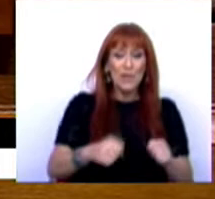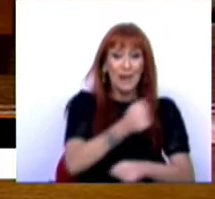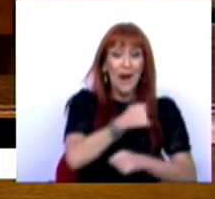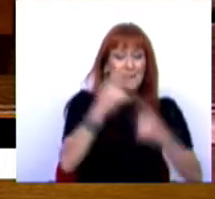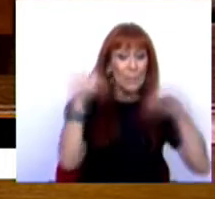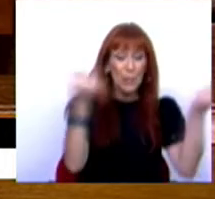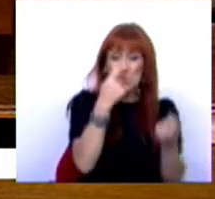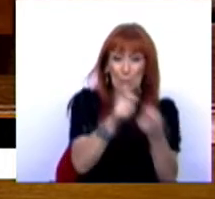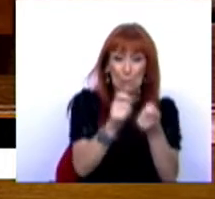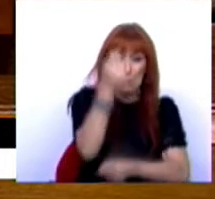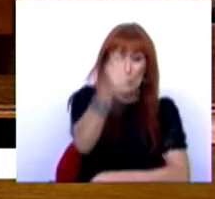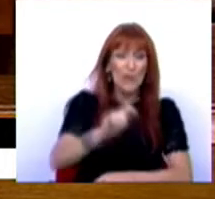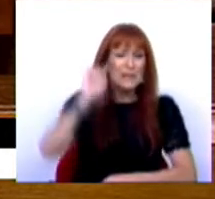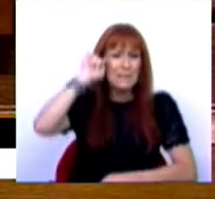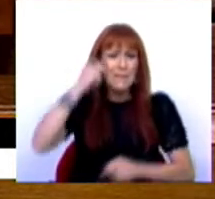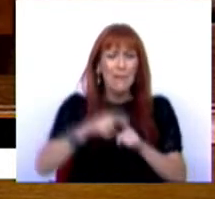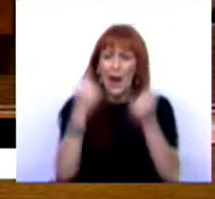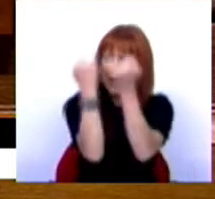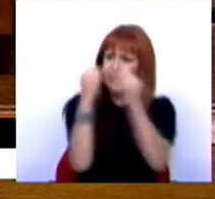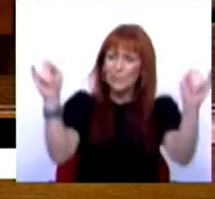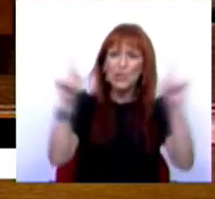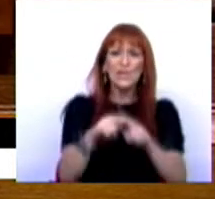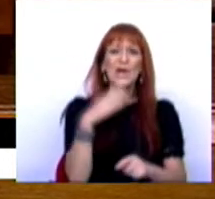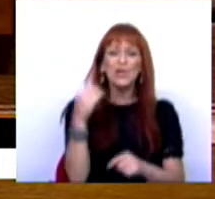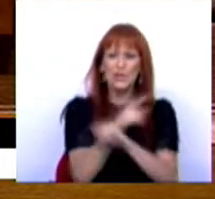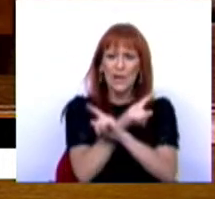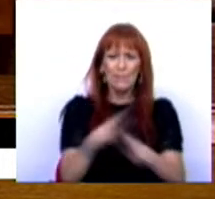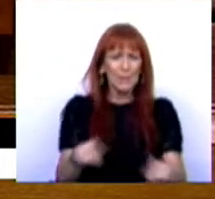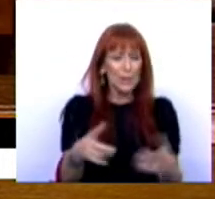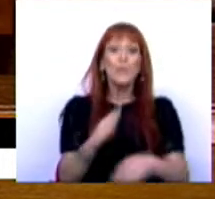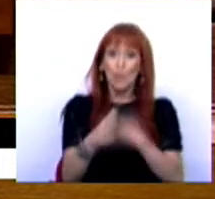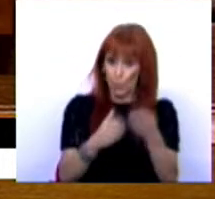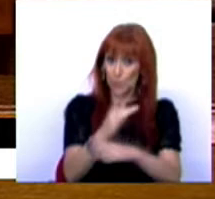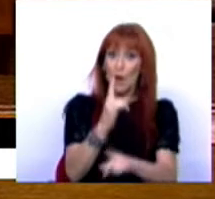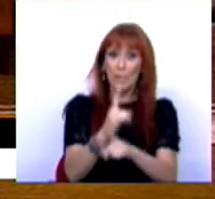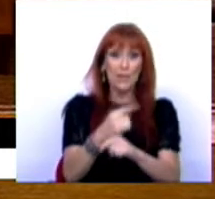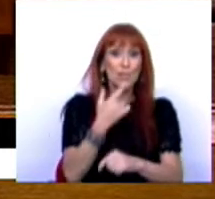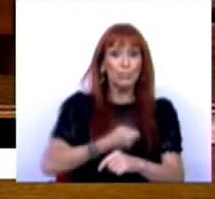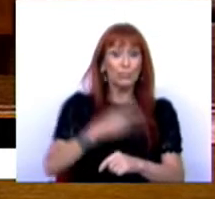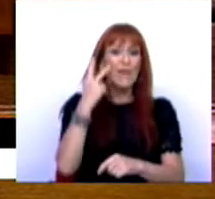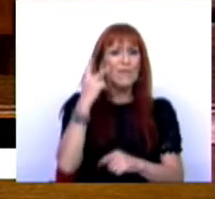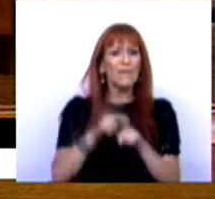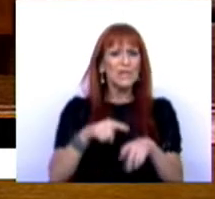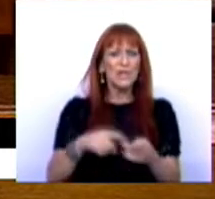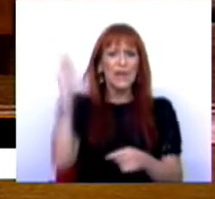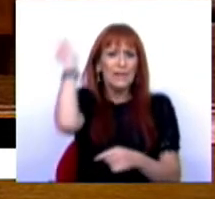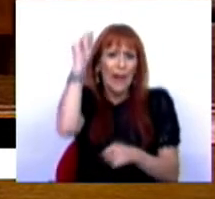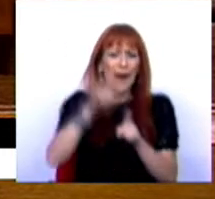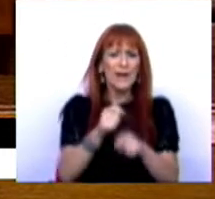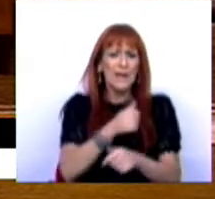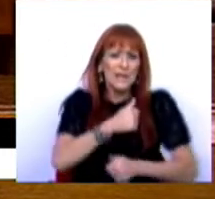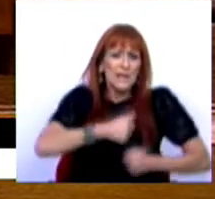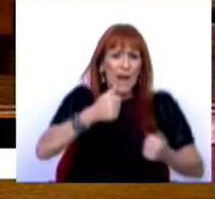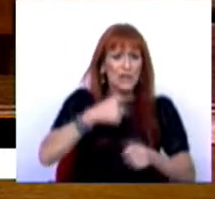residual, que hipotecou a emancipação de jovens, impediu e continua a impedir muitos de viverem nas terras e cidades que escolhem e